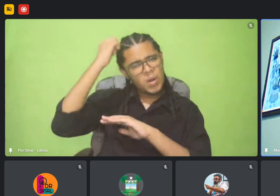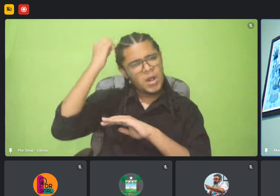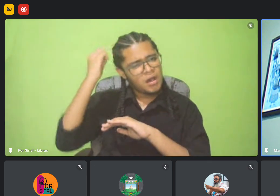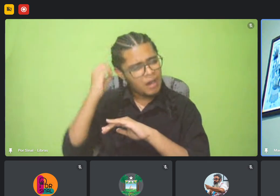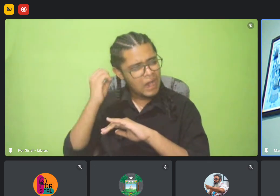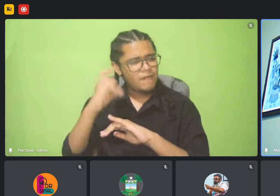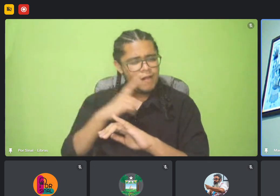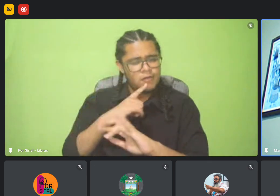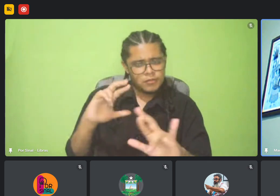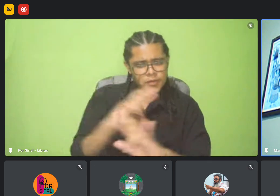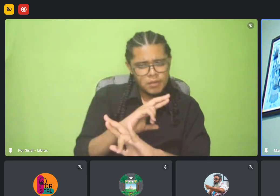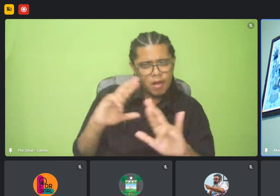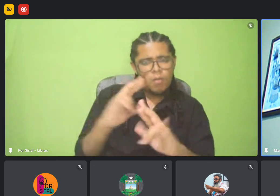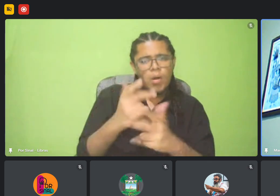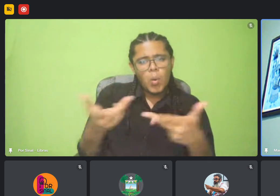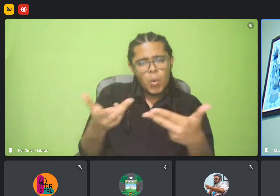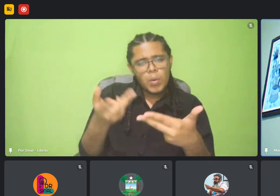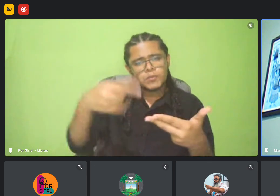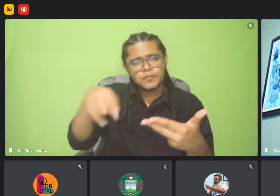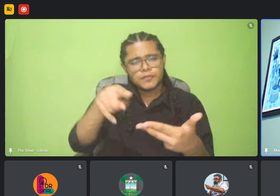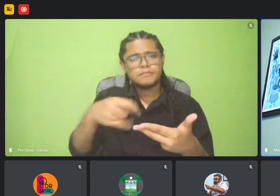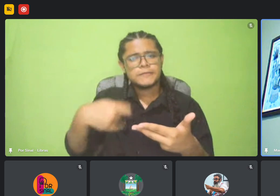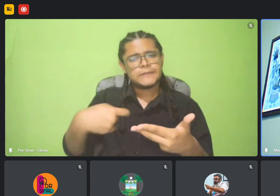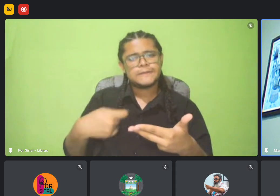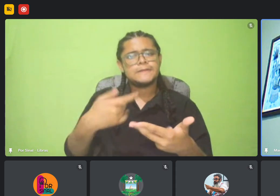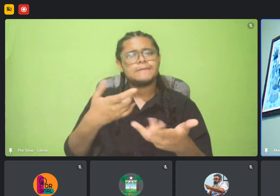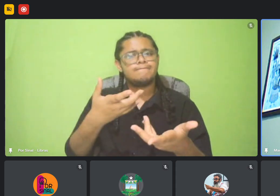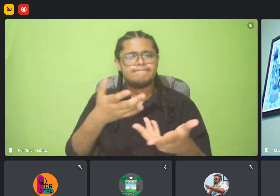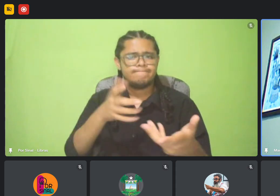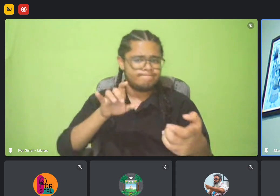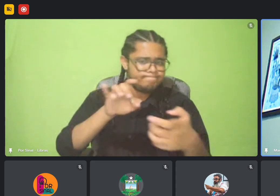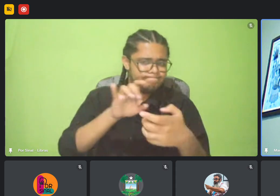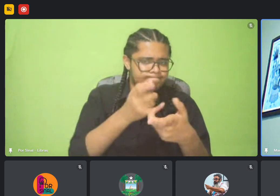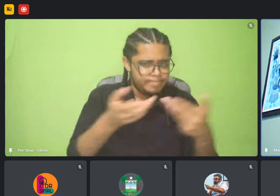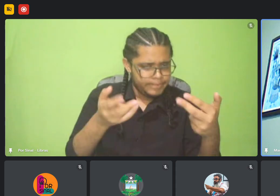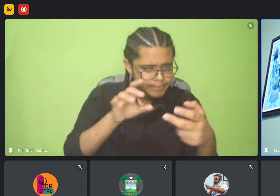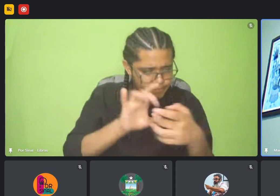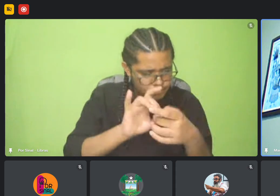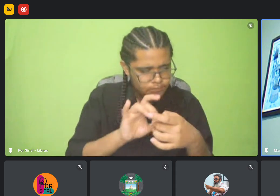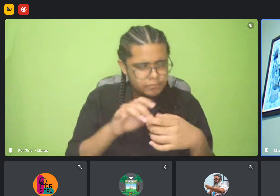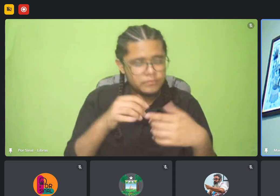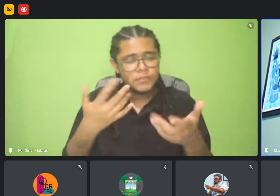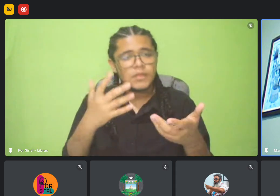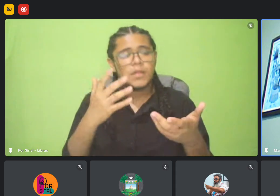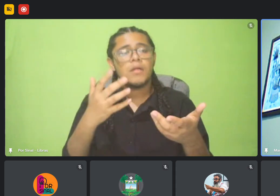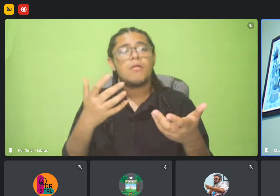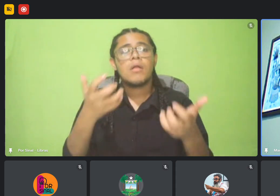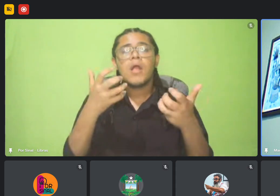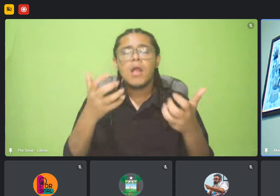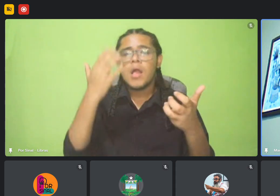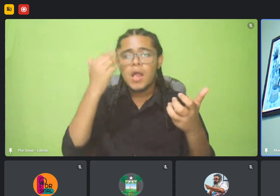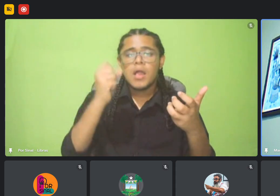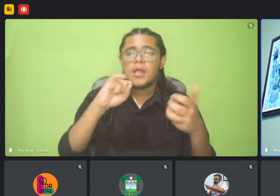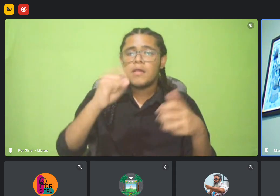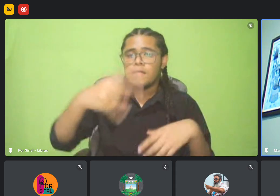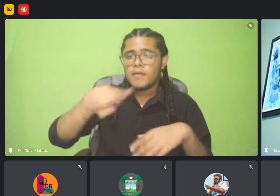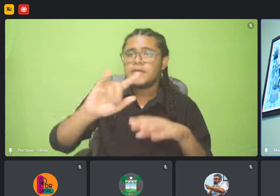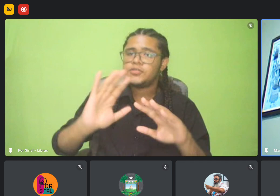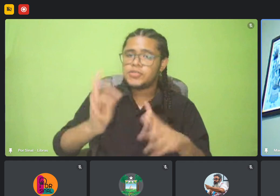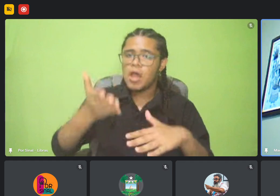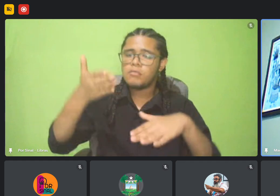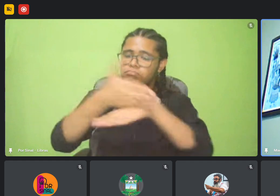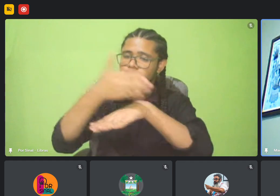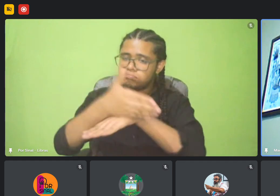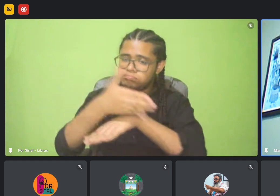acessaram alguma dessas lives para a gente tirar dúvidas específicas,